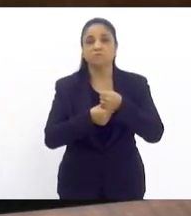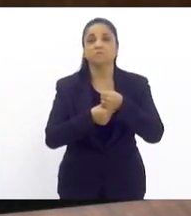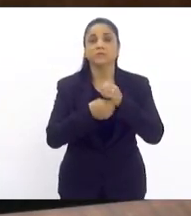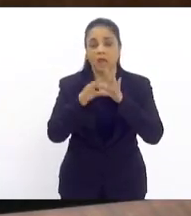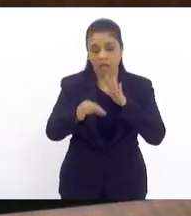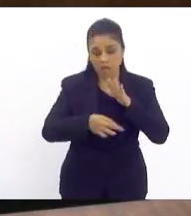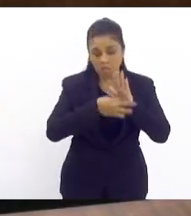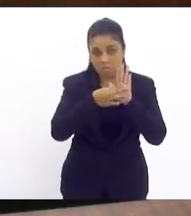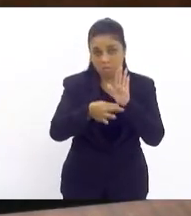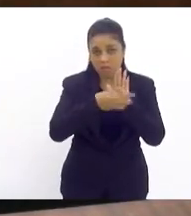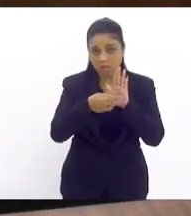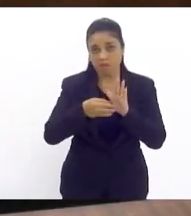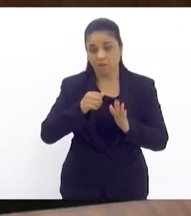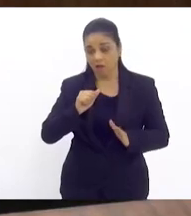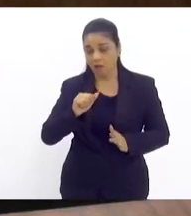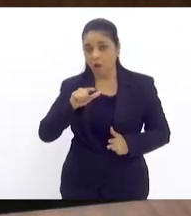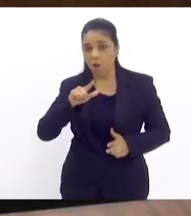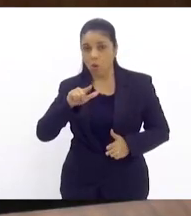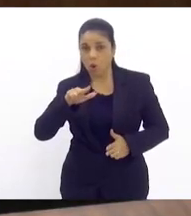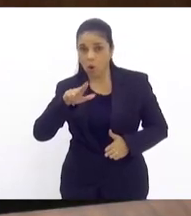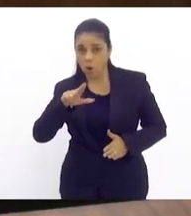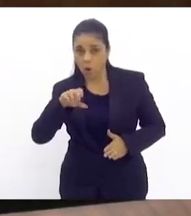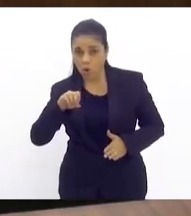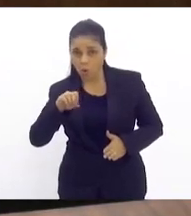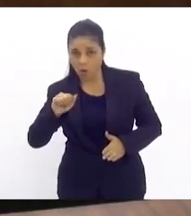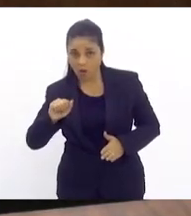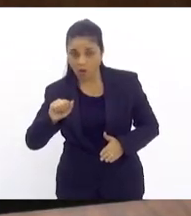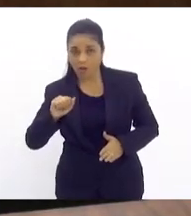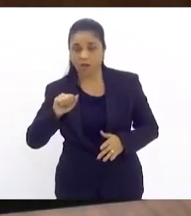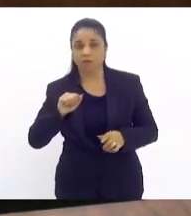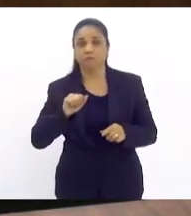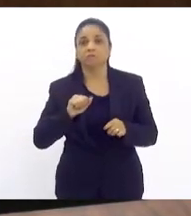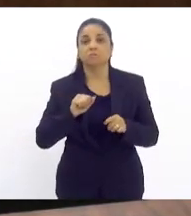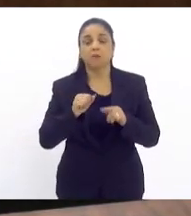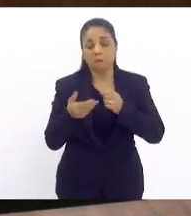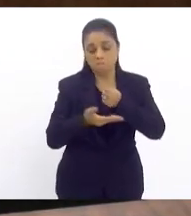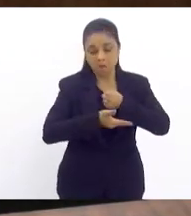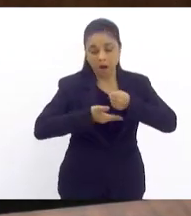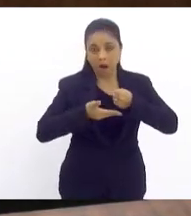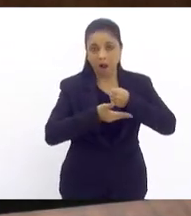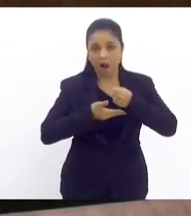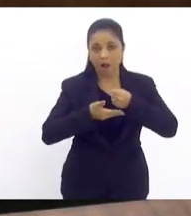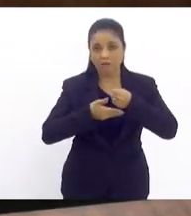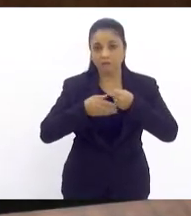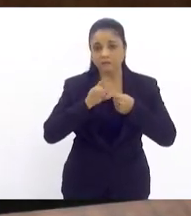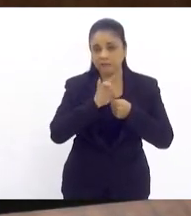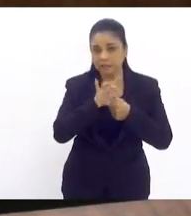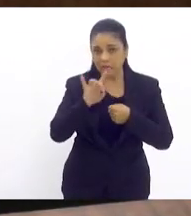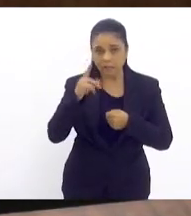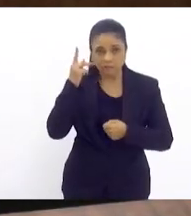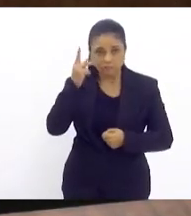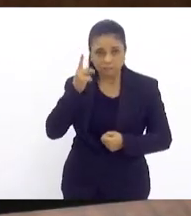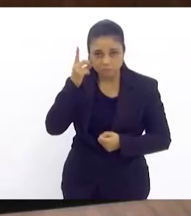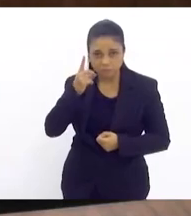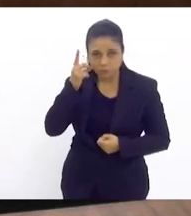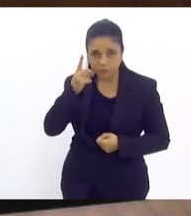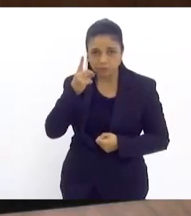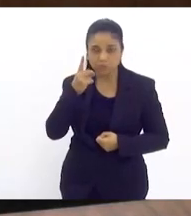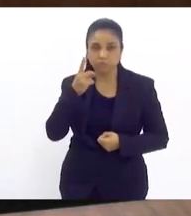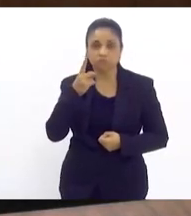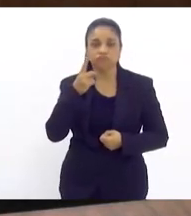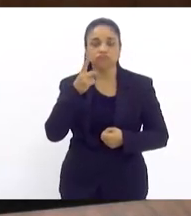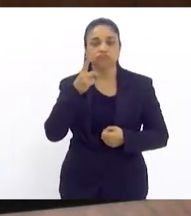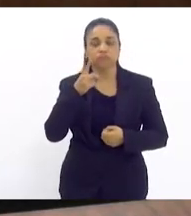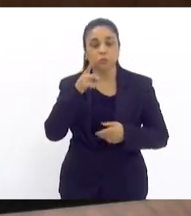parlamentares na lua para que justamente as bases de cada parlamentar Aqui as pessoas que